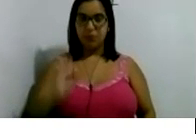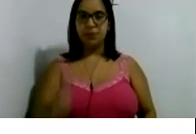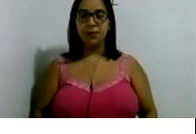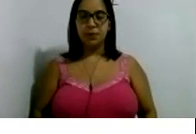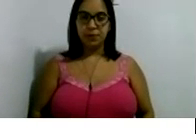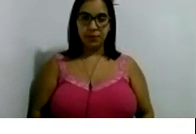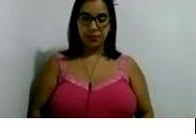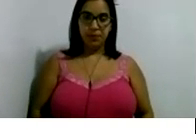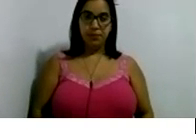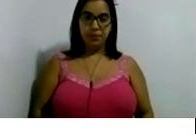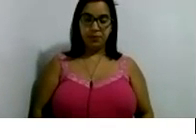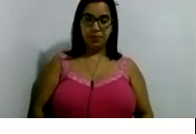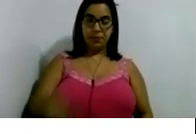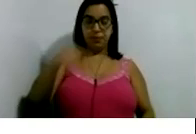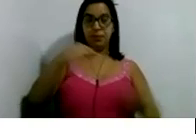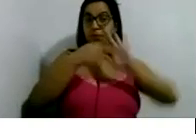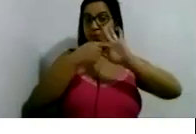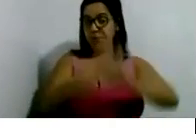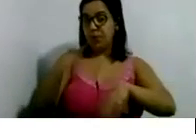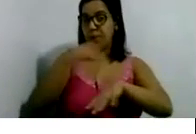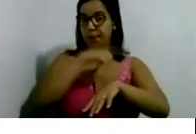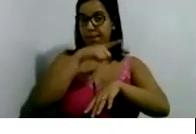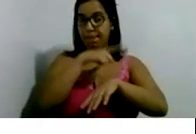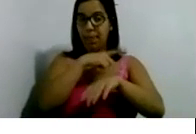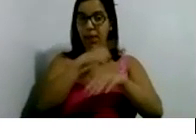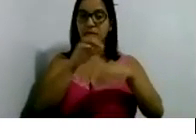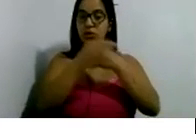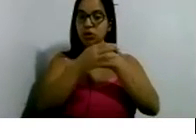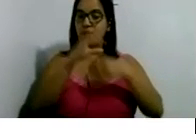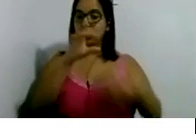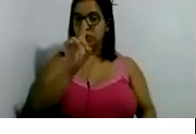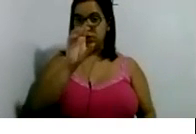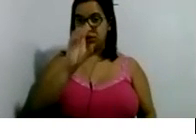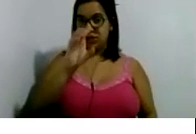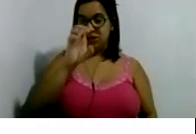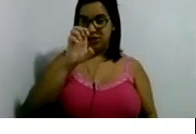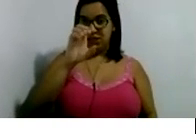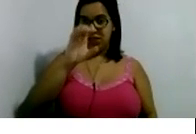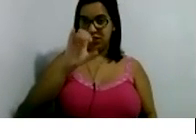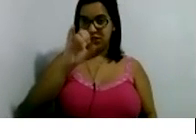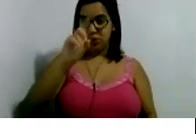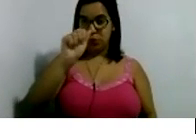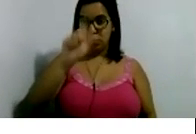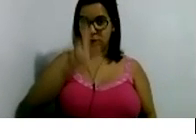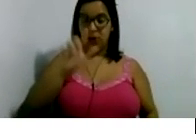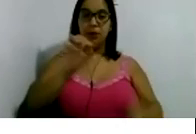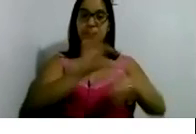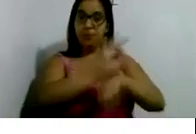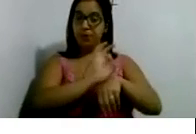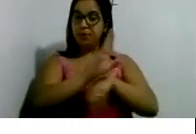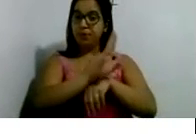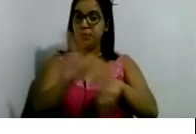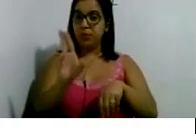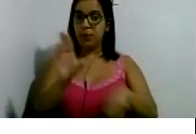Então, aqui, só para mostrar, a gente tem a reação decidual. Então, essas células do endométrio, elas são chamadas de